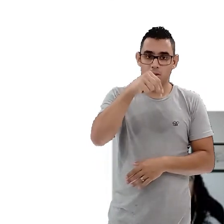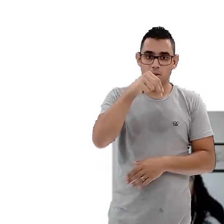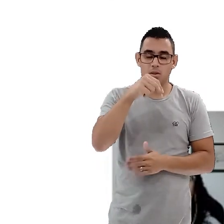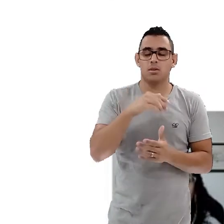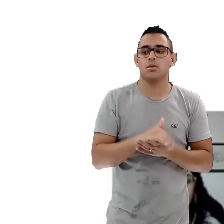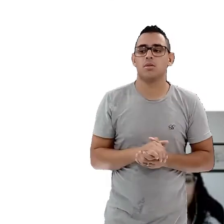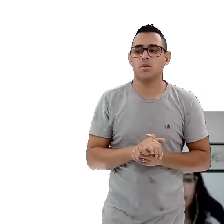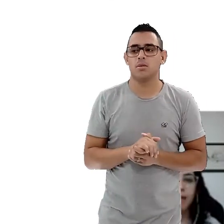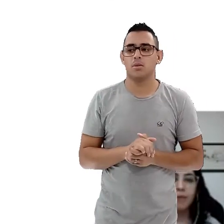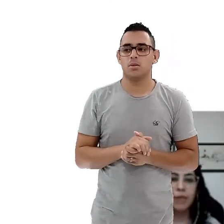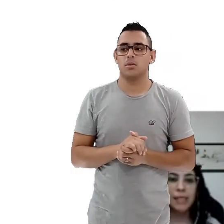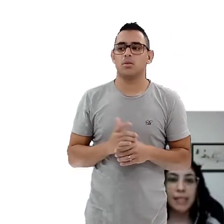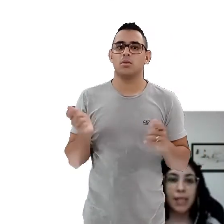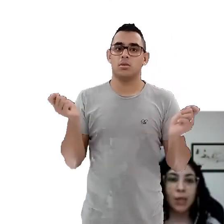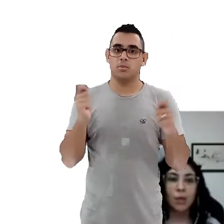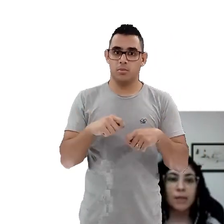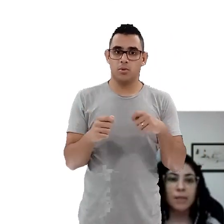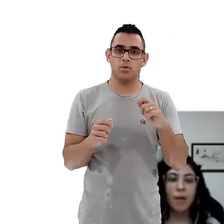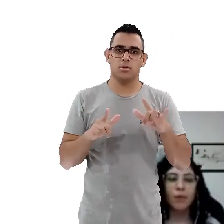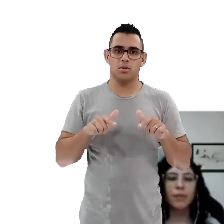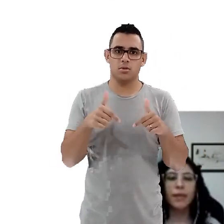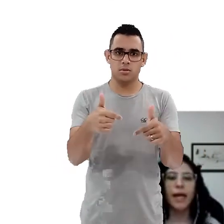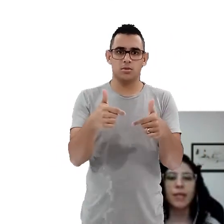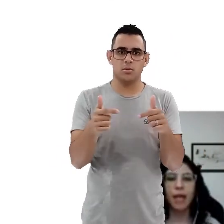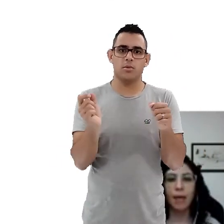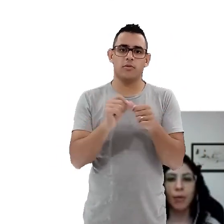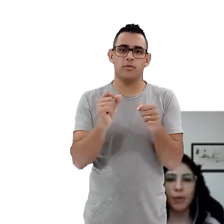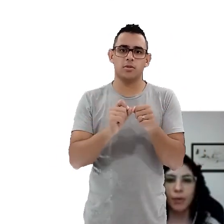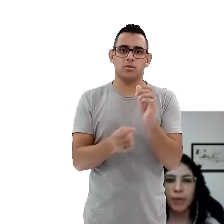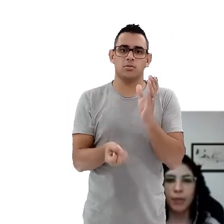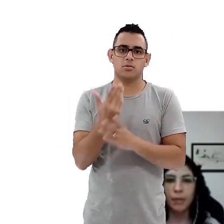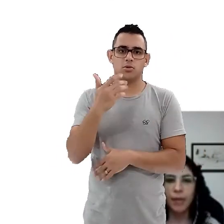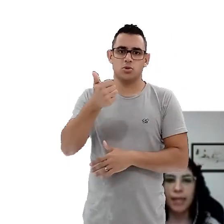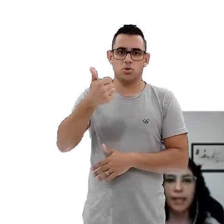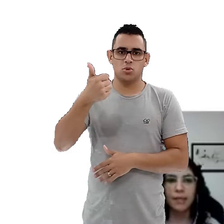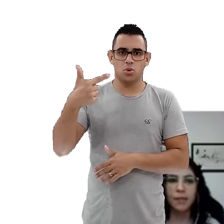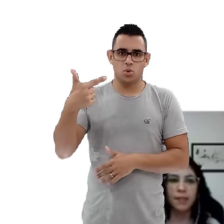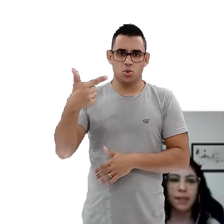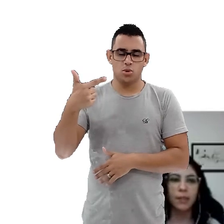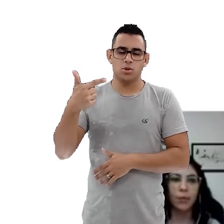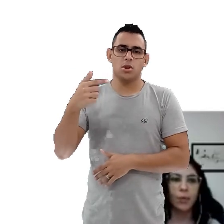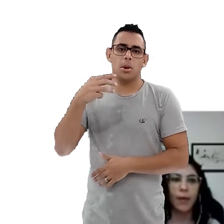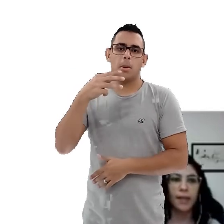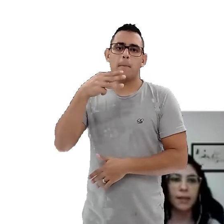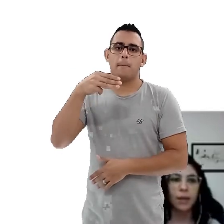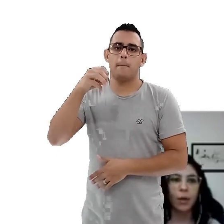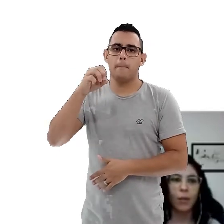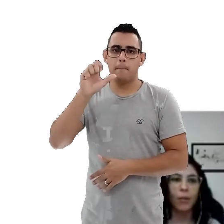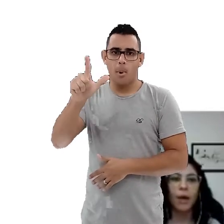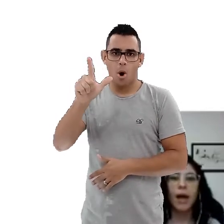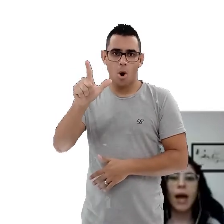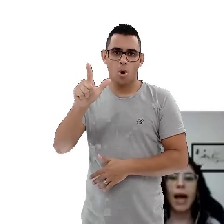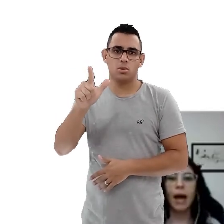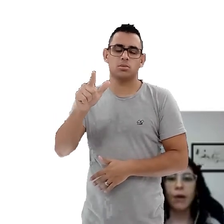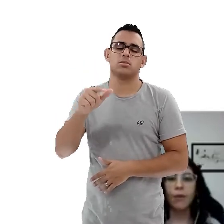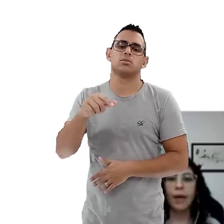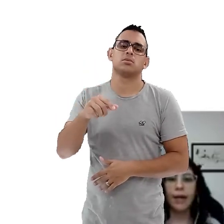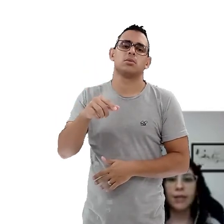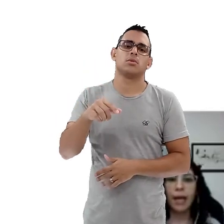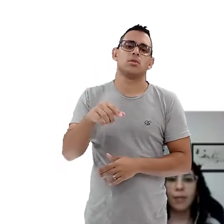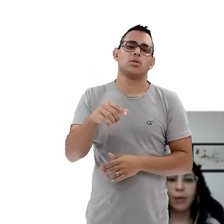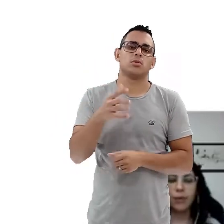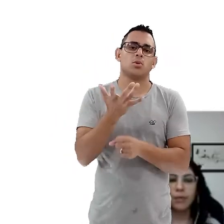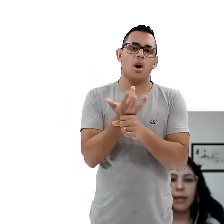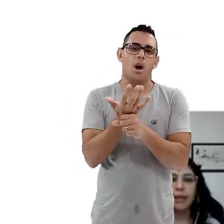que deve reagir para fornecer 12 mol de gás carbônico. Então, ele está associando o etanol ao